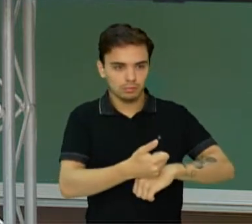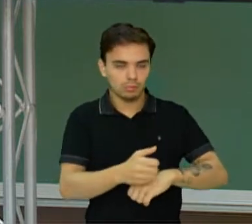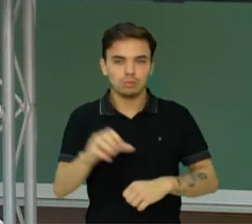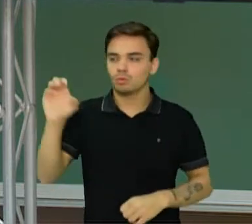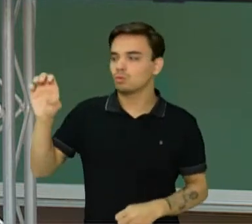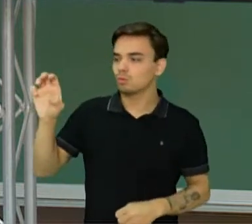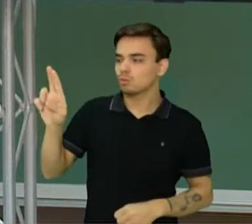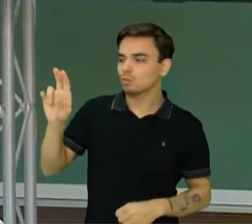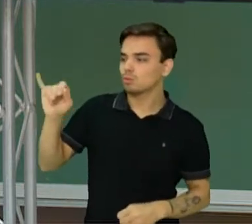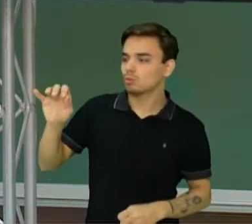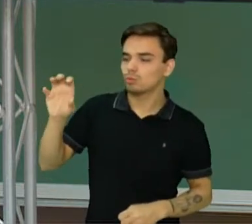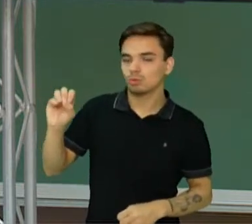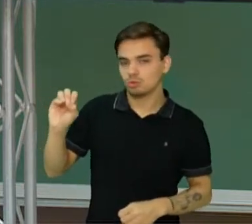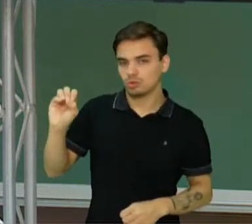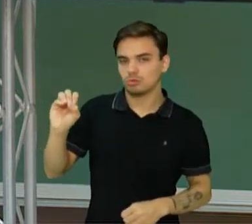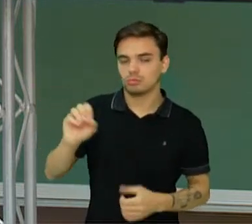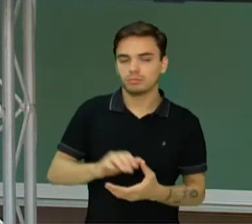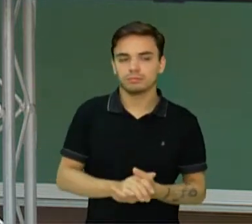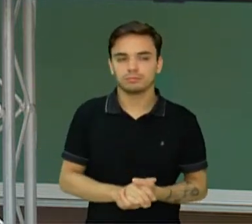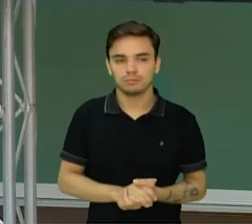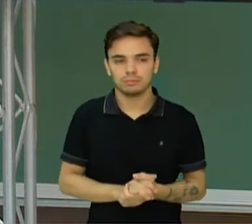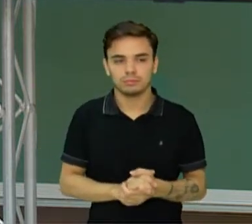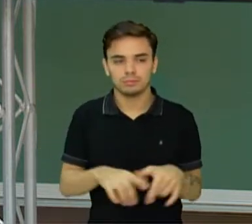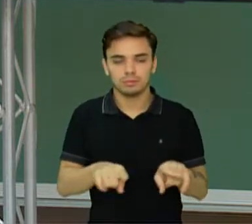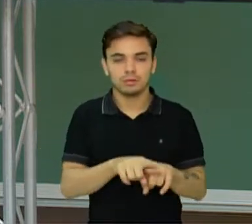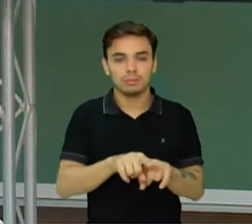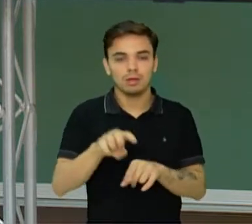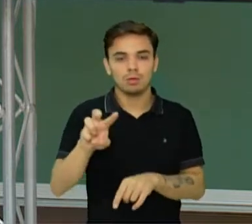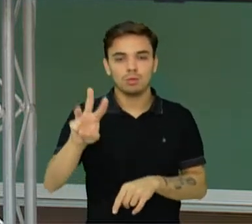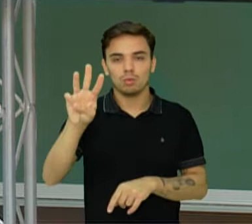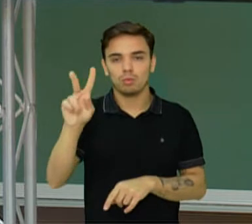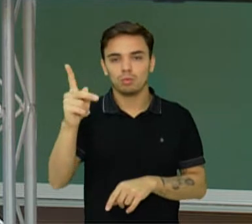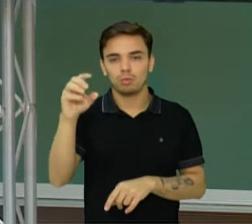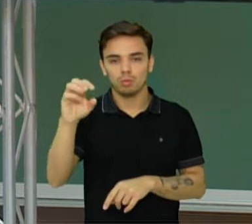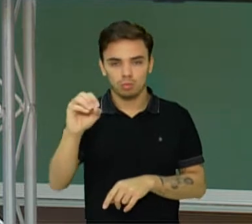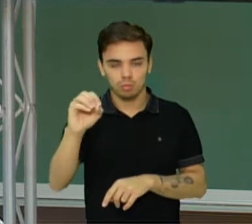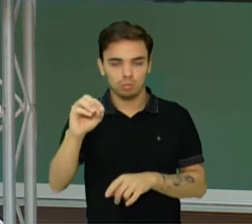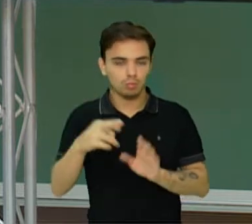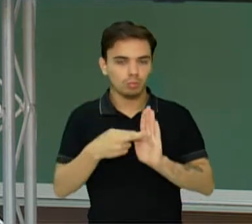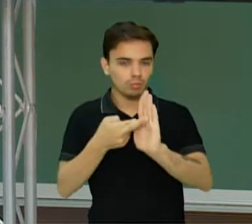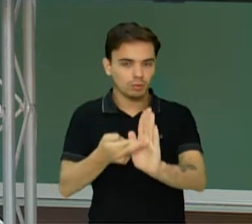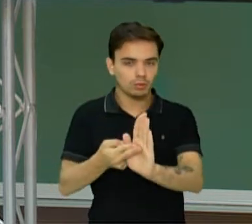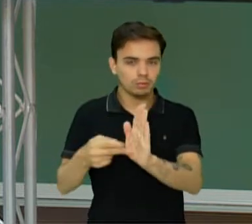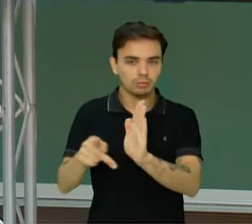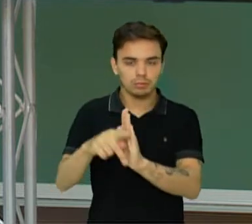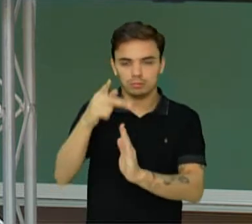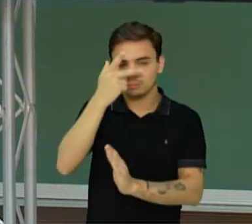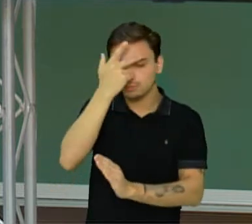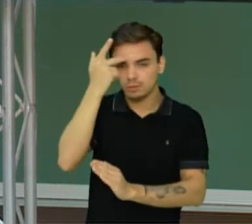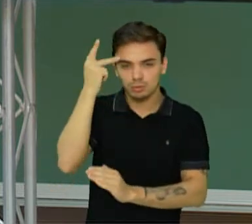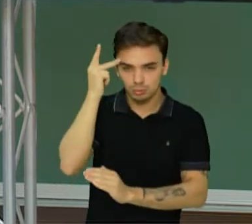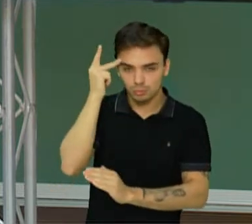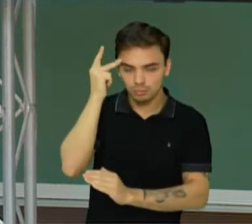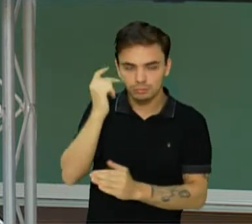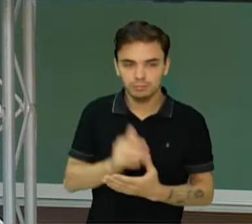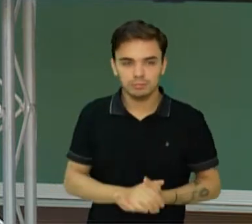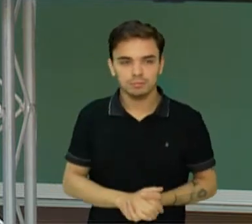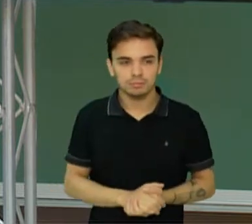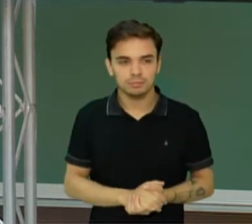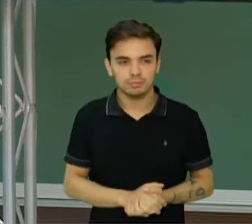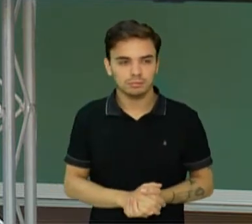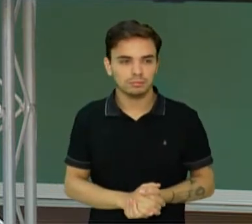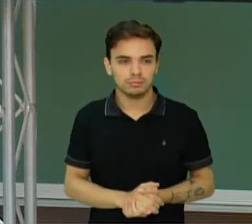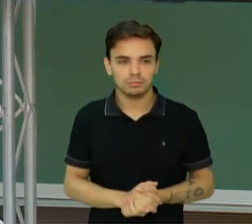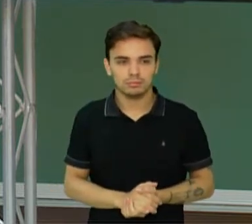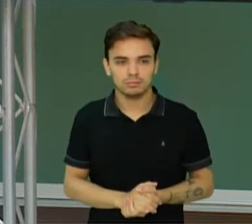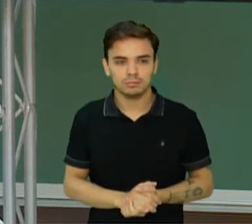ou cuja, e o who, utilizado para se referir a pessoas. Então, A, B e D significam que,